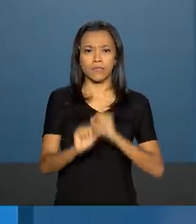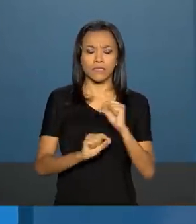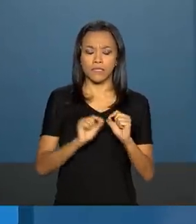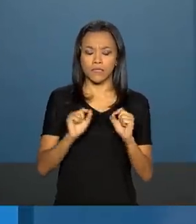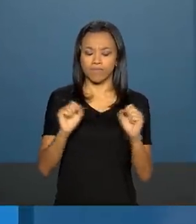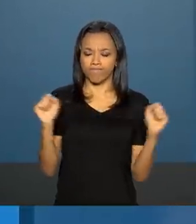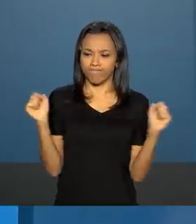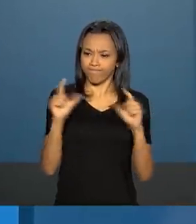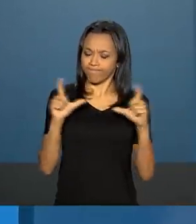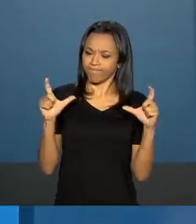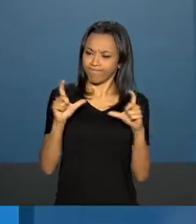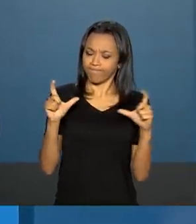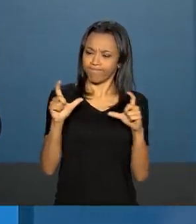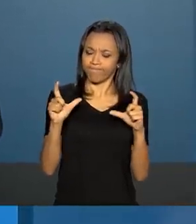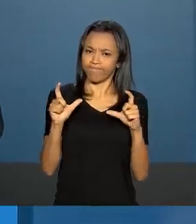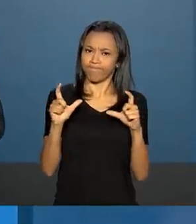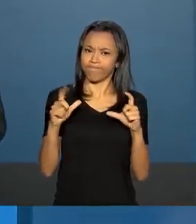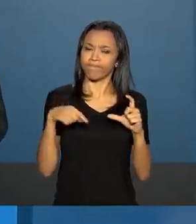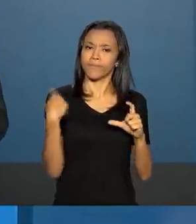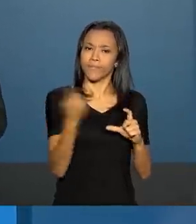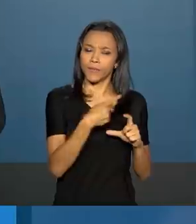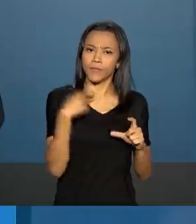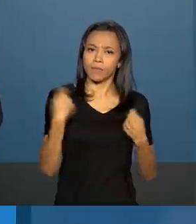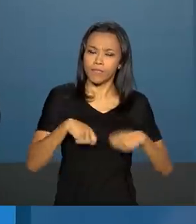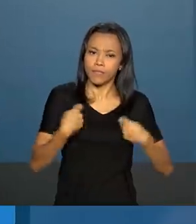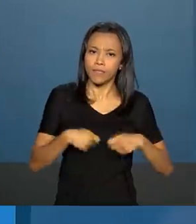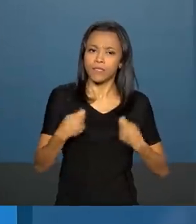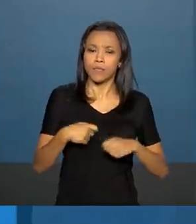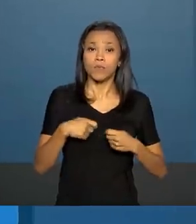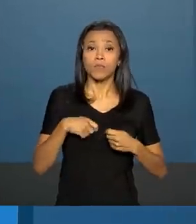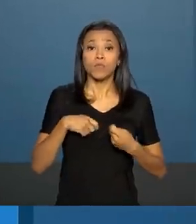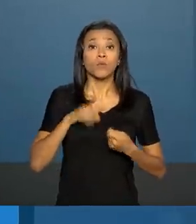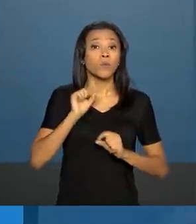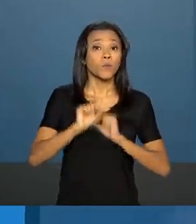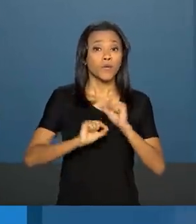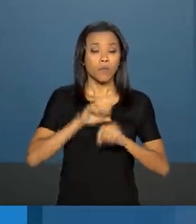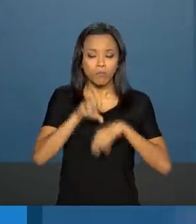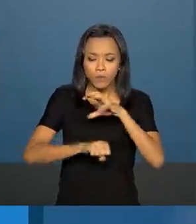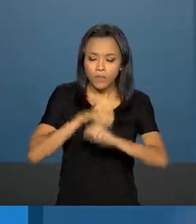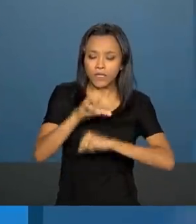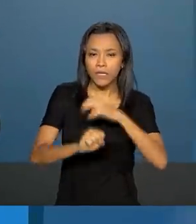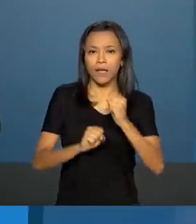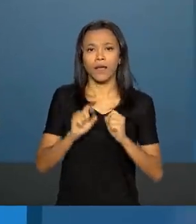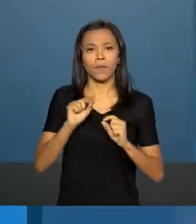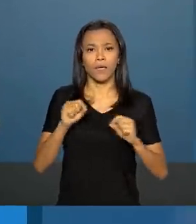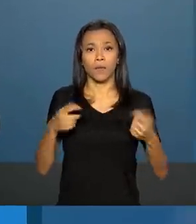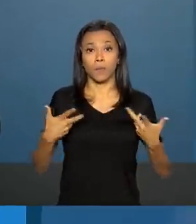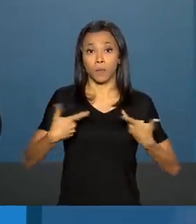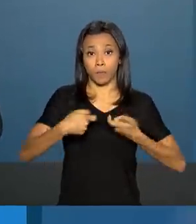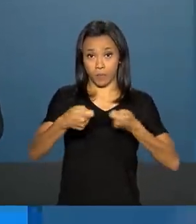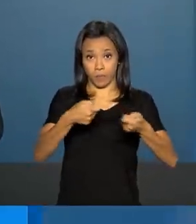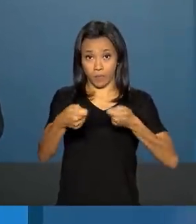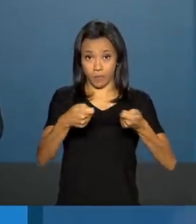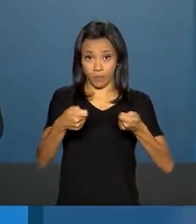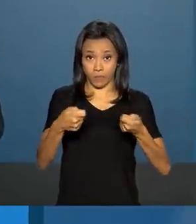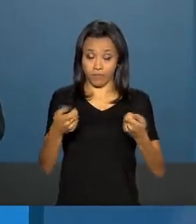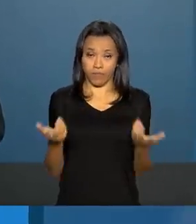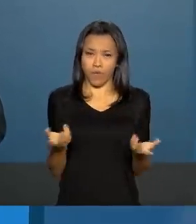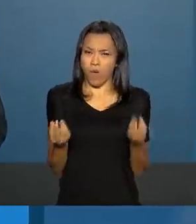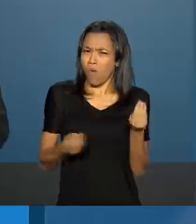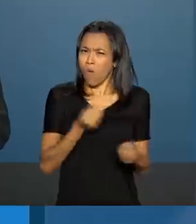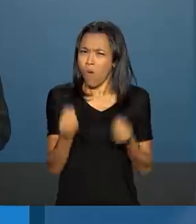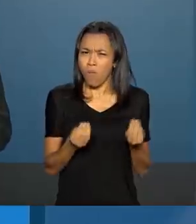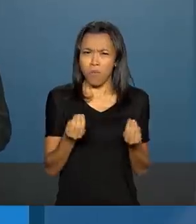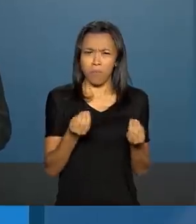uma realidade que nós temos que buscar o ponto de inflexão para resolvê-lo. Como é que pode